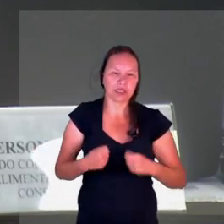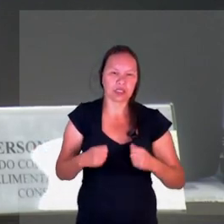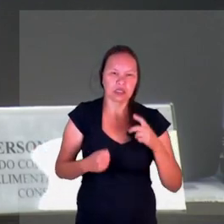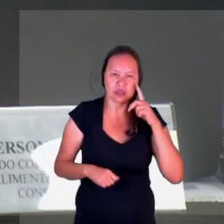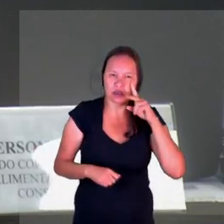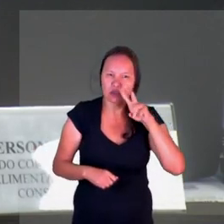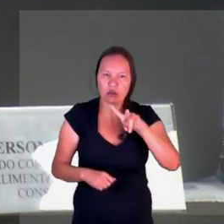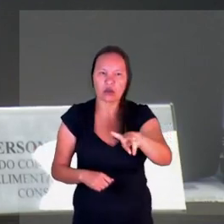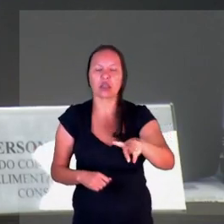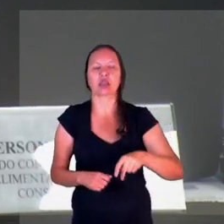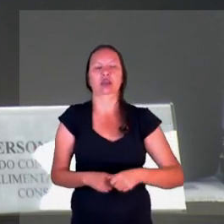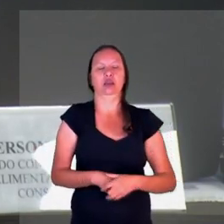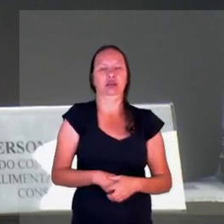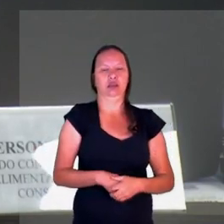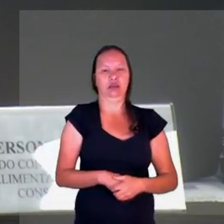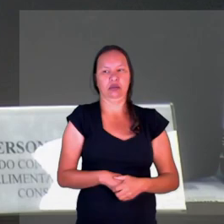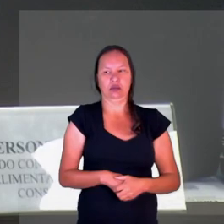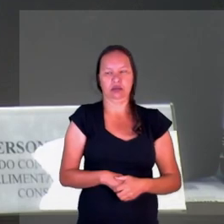com bastante